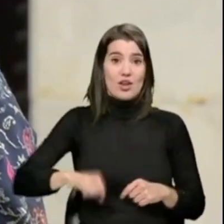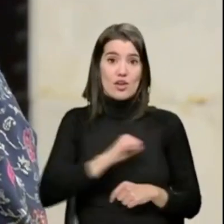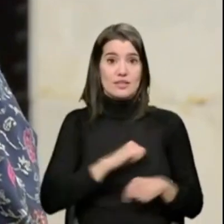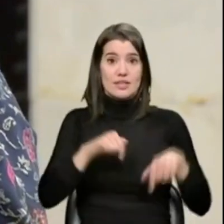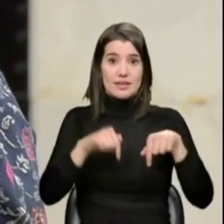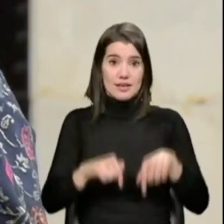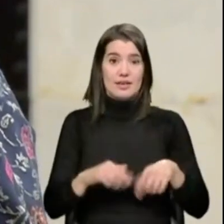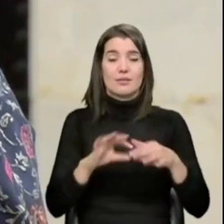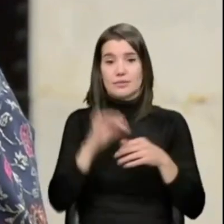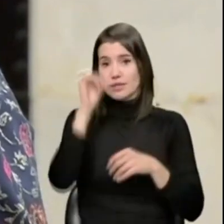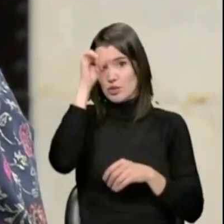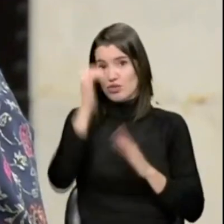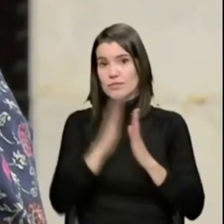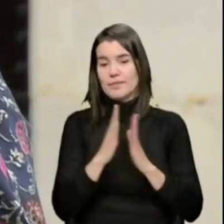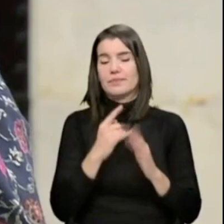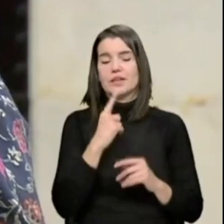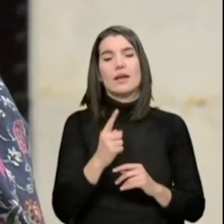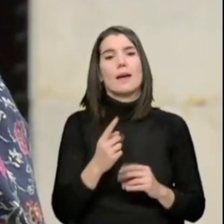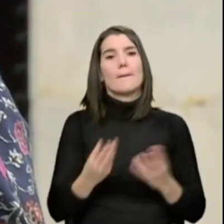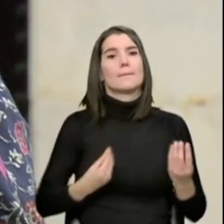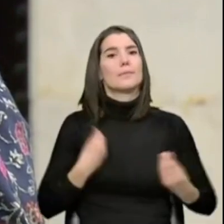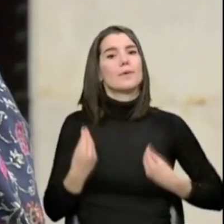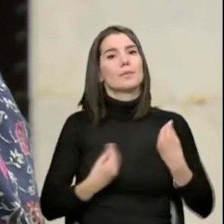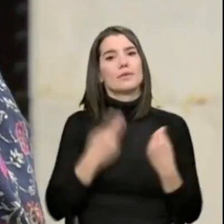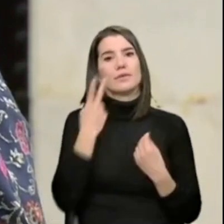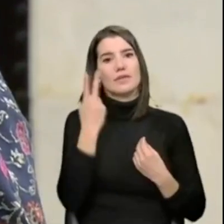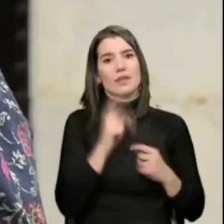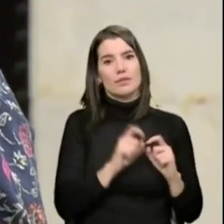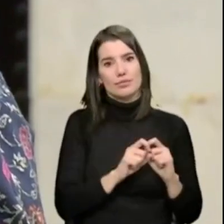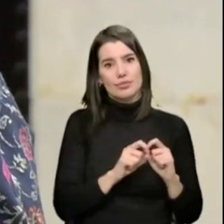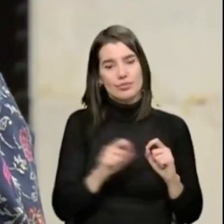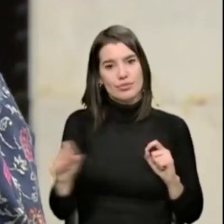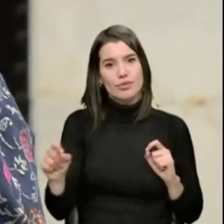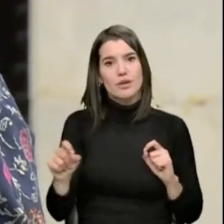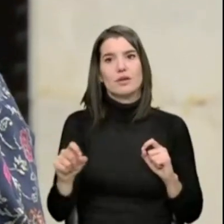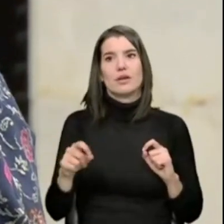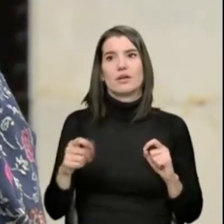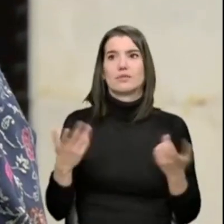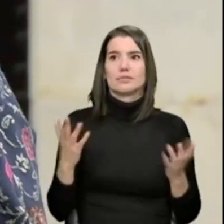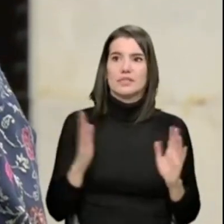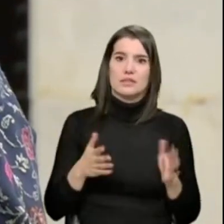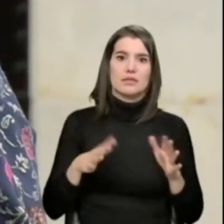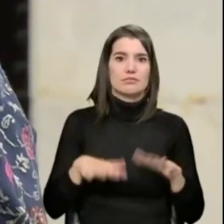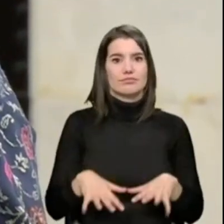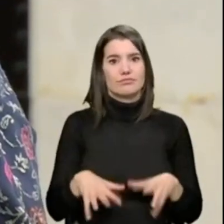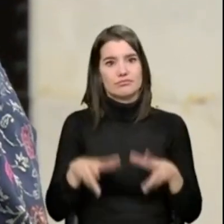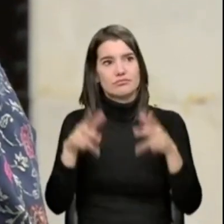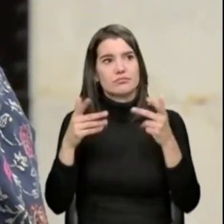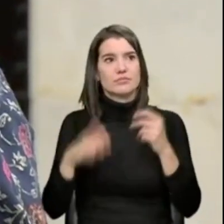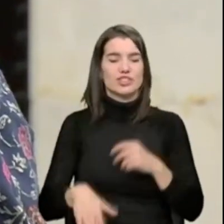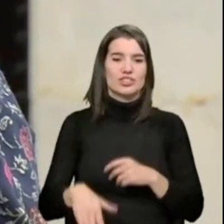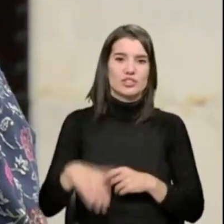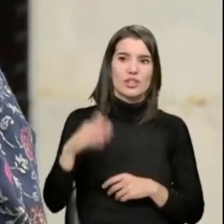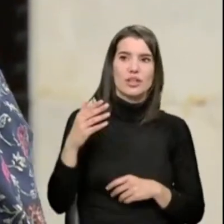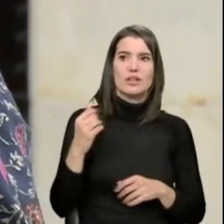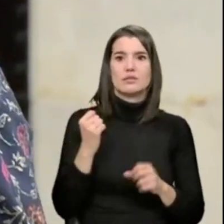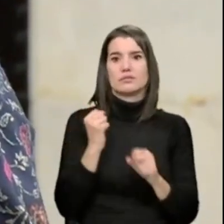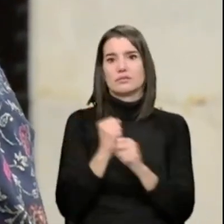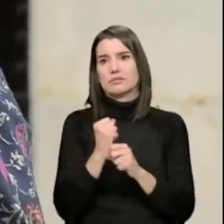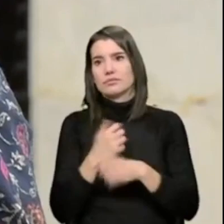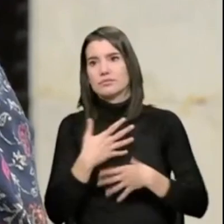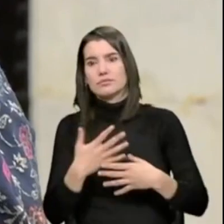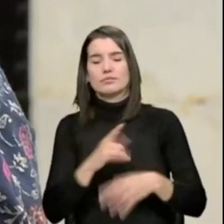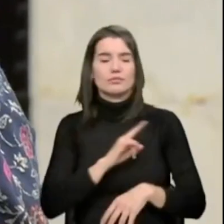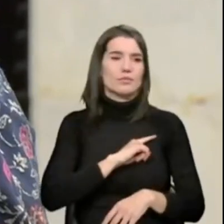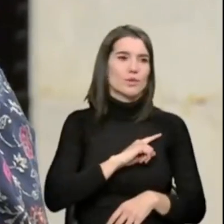é não só preocupar-nos durante a nossa vivência em crescer, ser alguém profissionalmente,